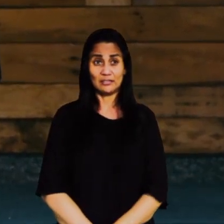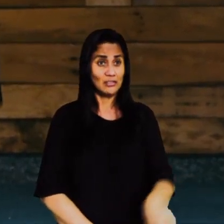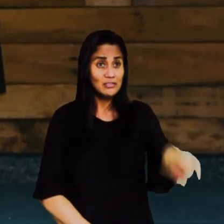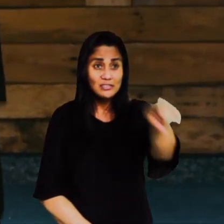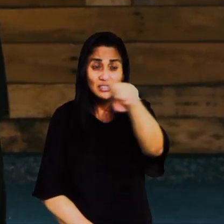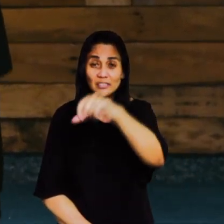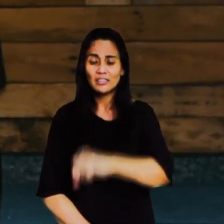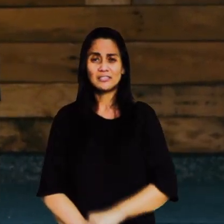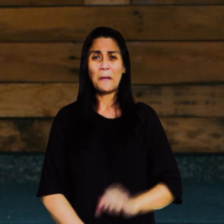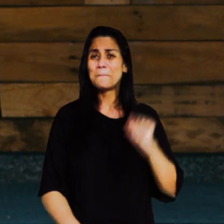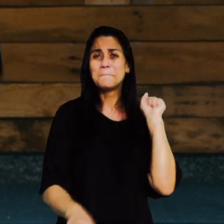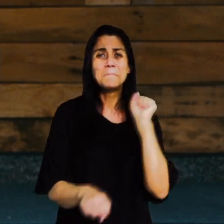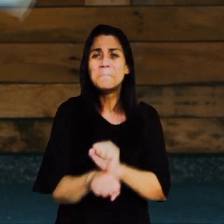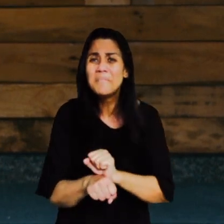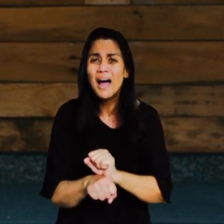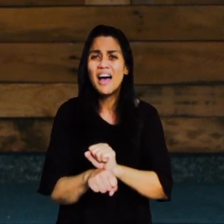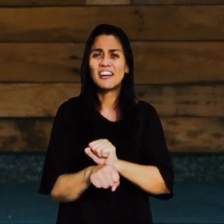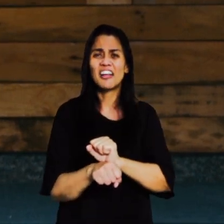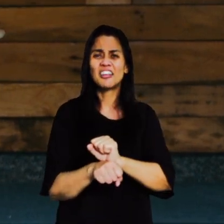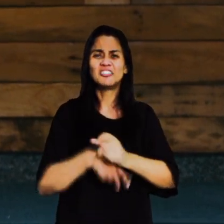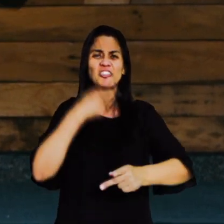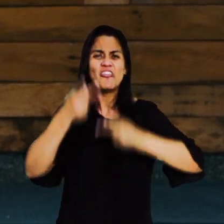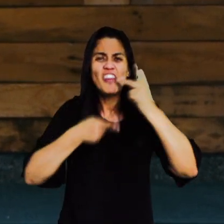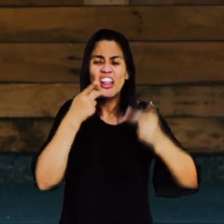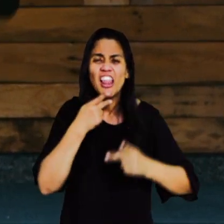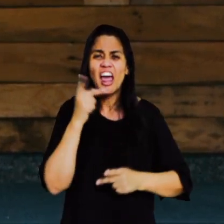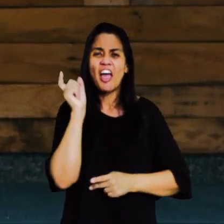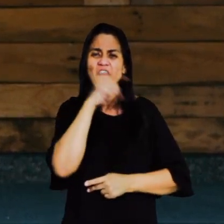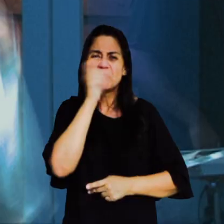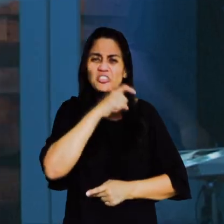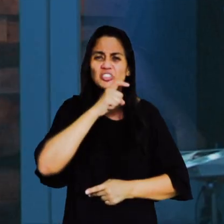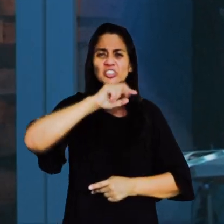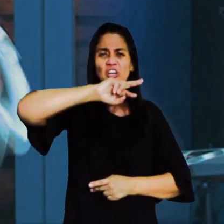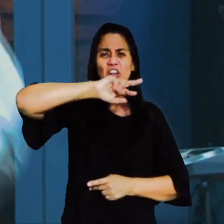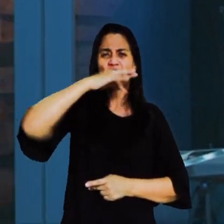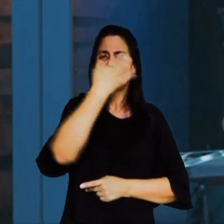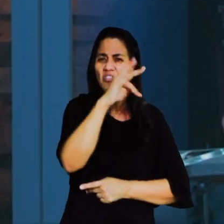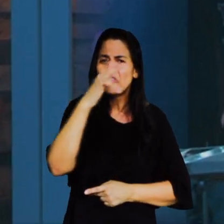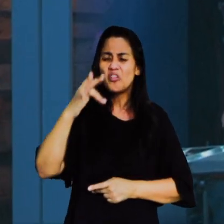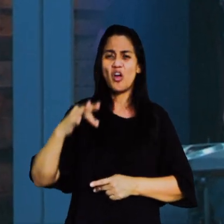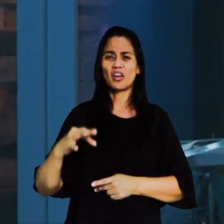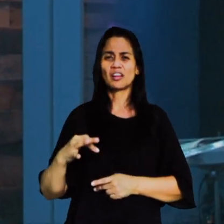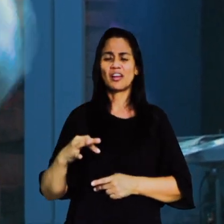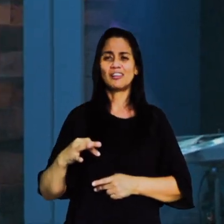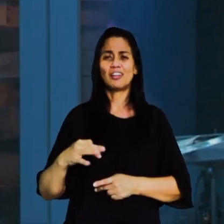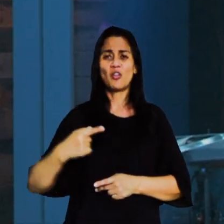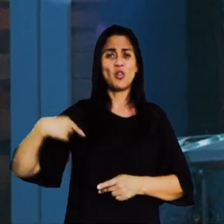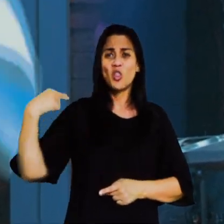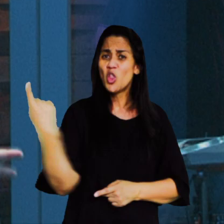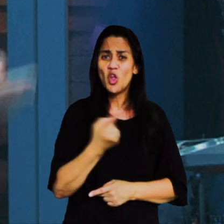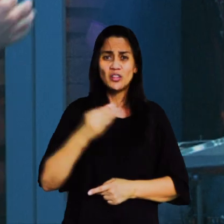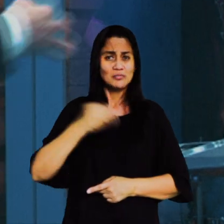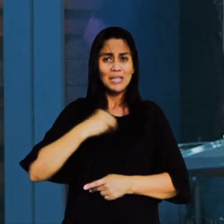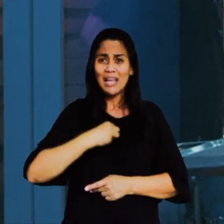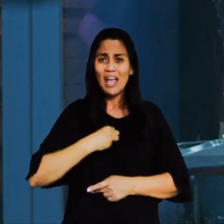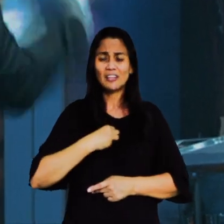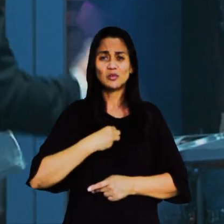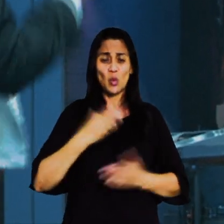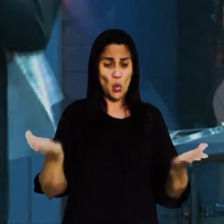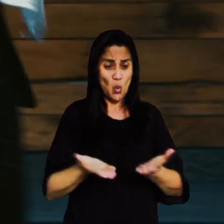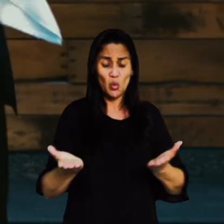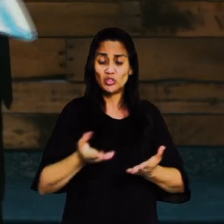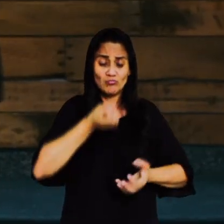para de criticar, porque hoje nós estamos confessando o nosso pecado. Nós temos falhas. Aqui tem pecado, aqui